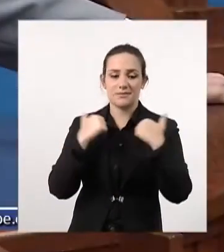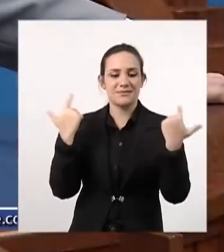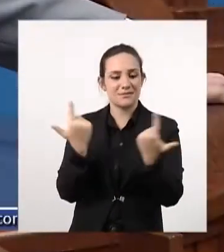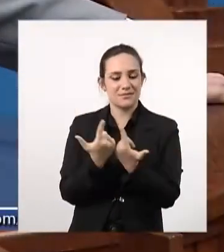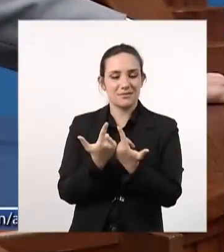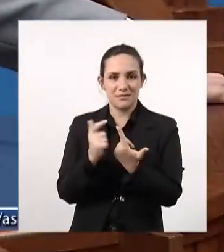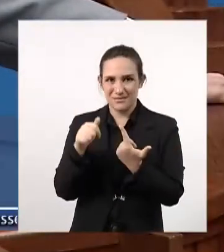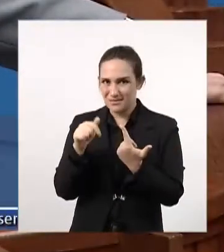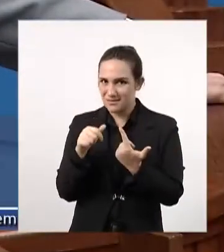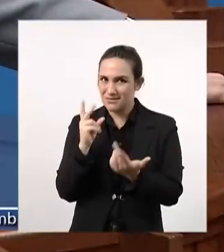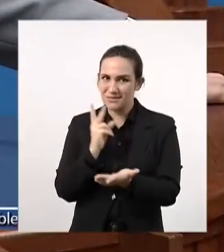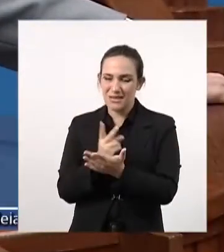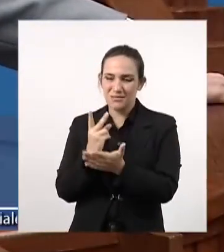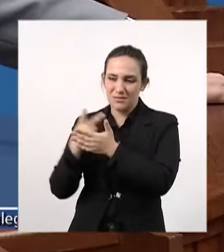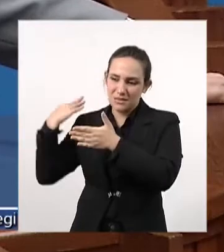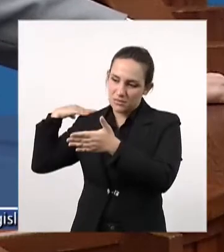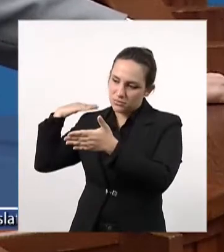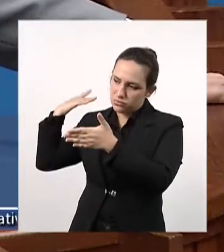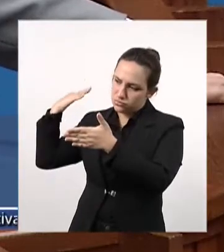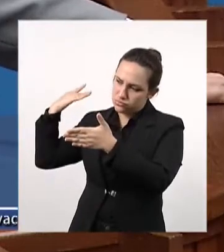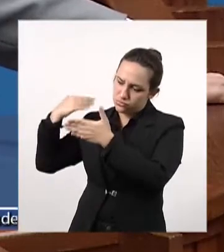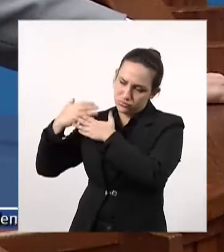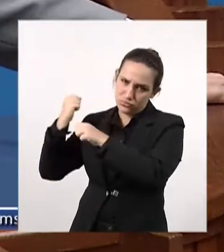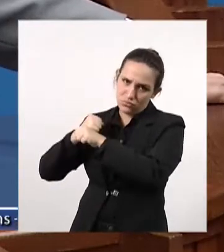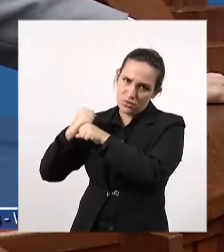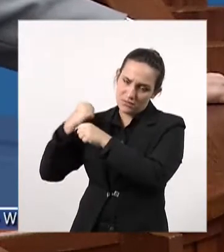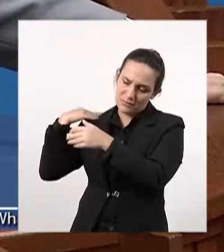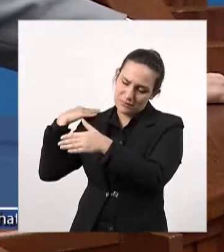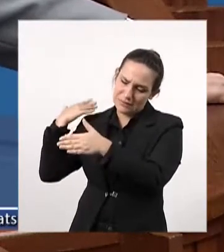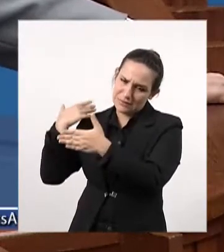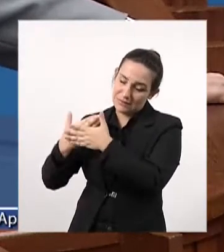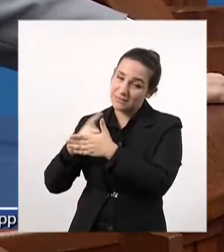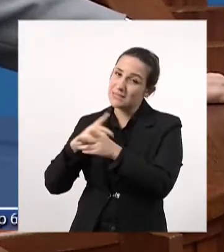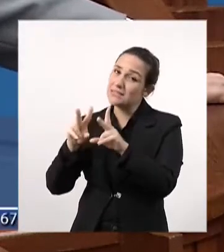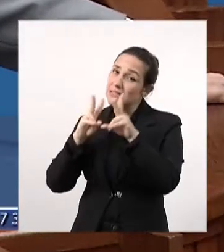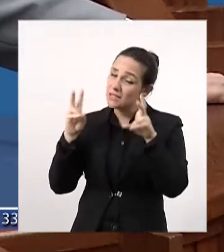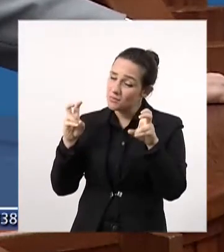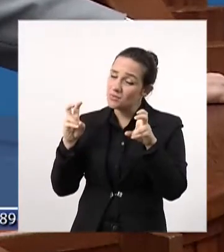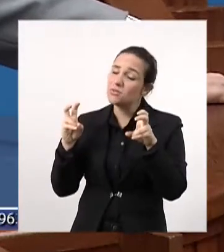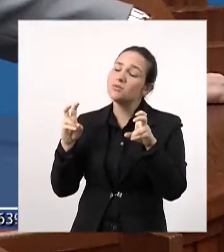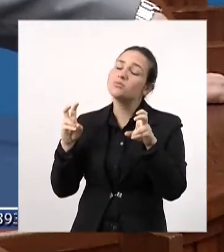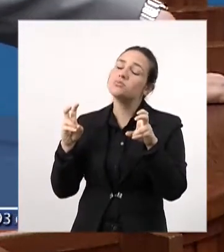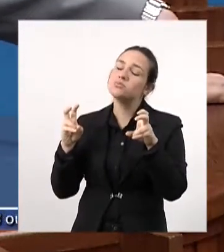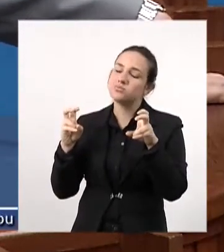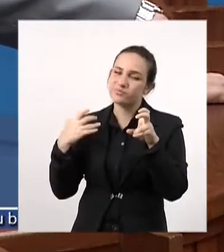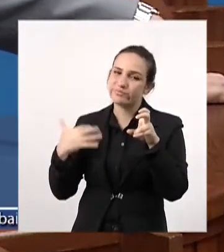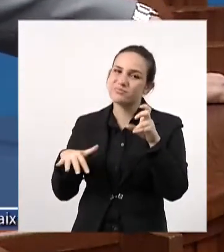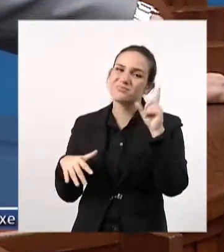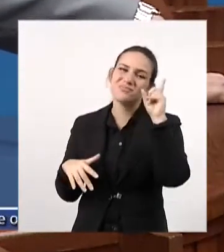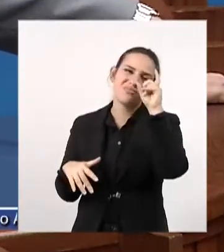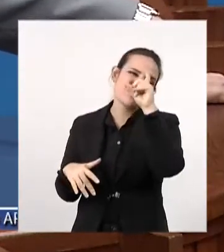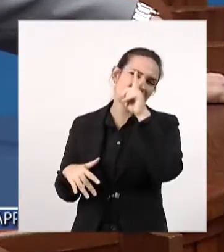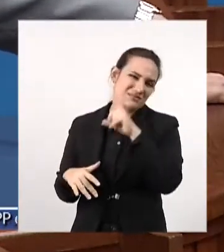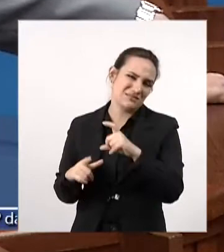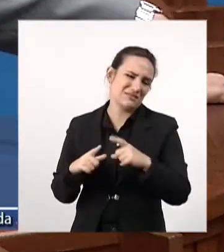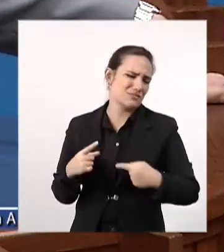deputado Marçal Filho, temas polêmicos, difíceis, mas que essa casa teve a